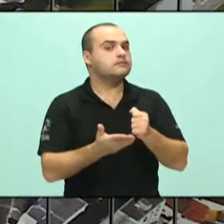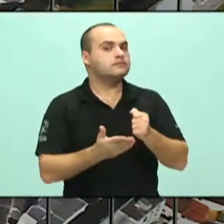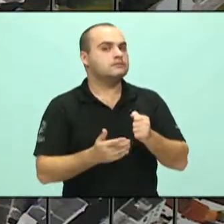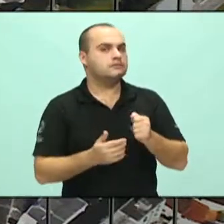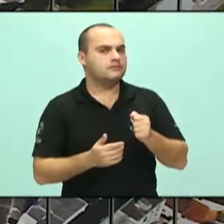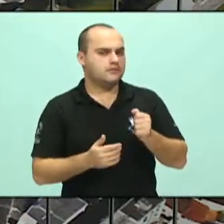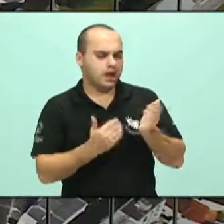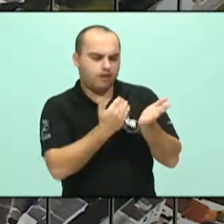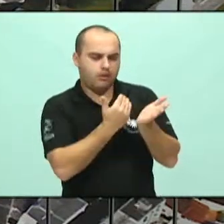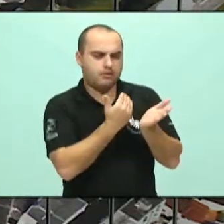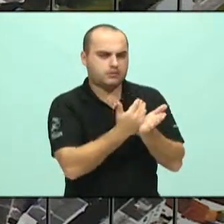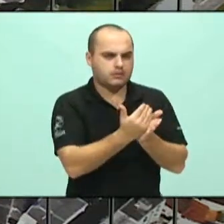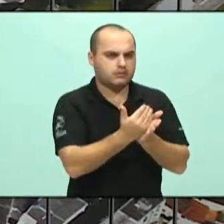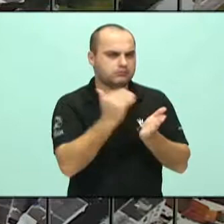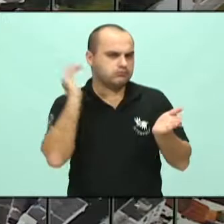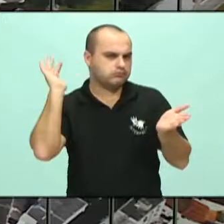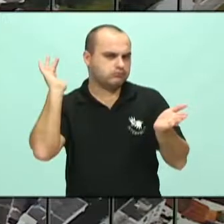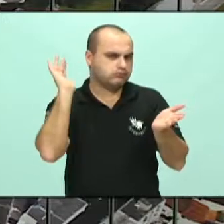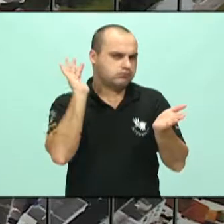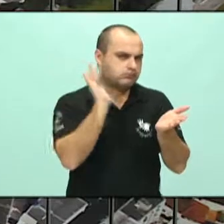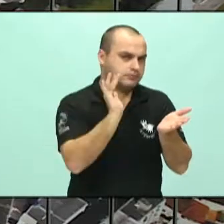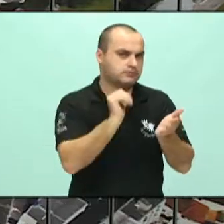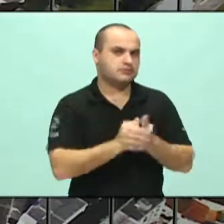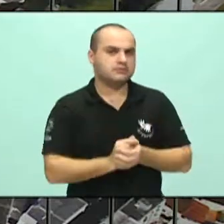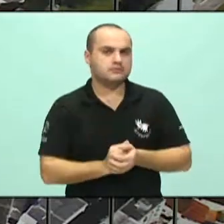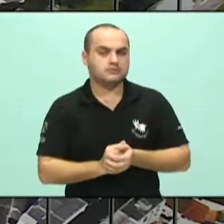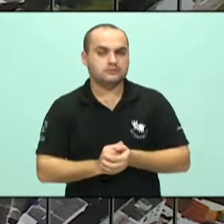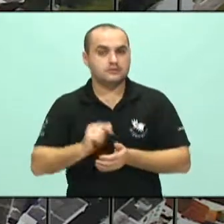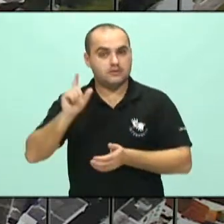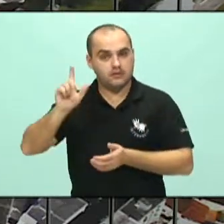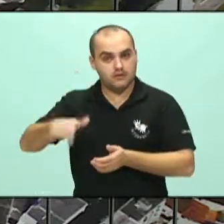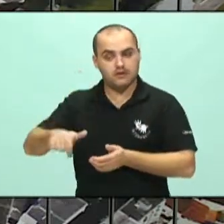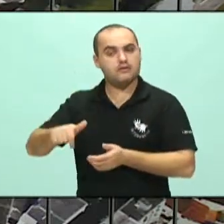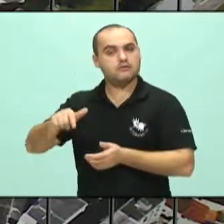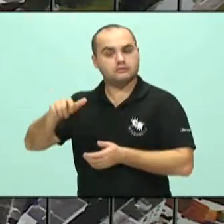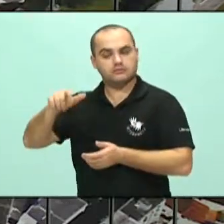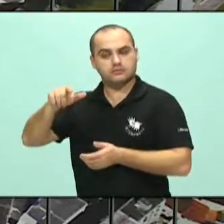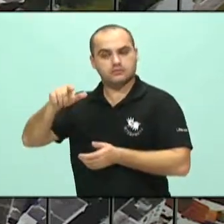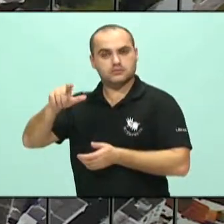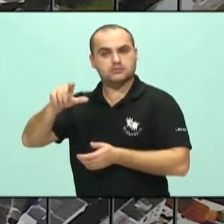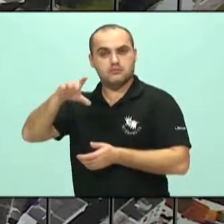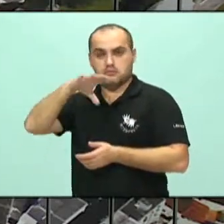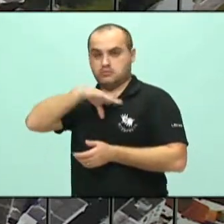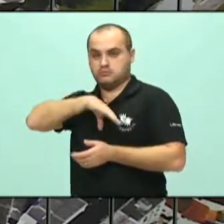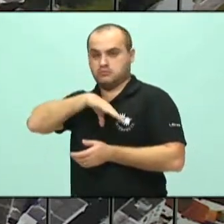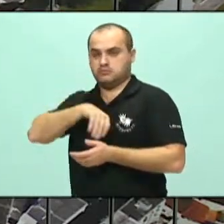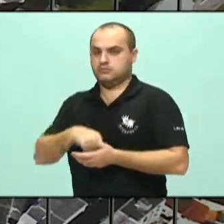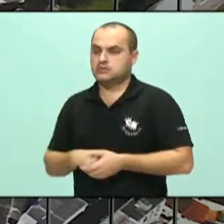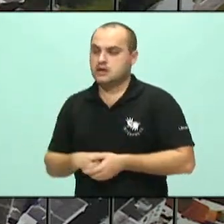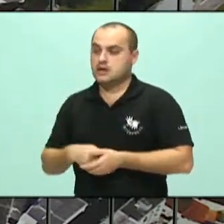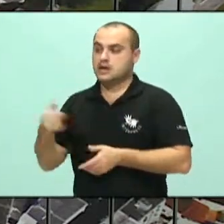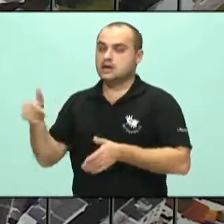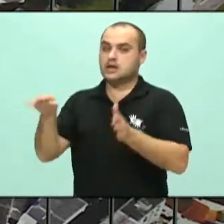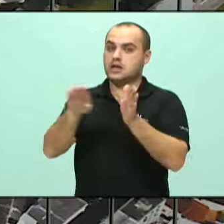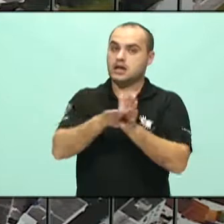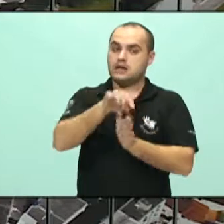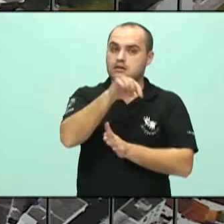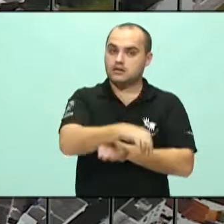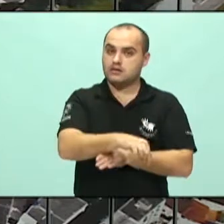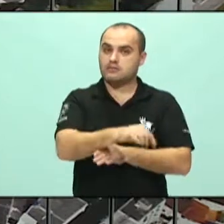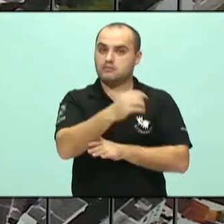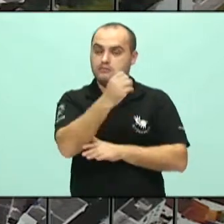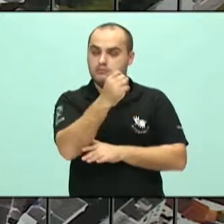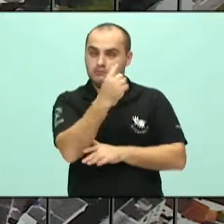no seu início, foi luso-açoriana. Os açorianos chegaram aqui na segunda metade do século XVIII, com